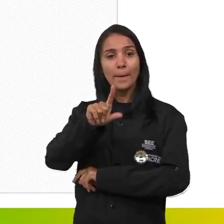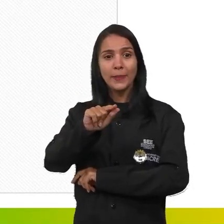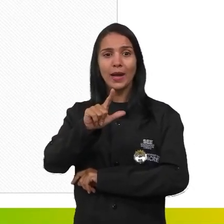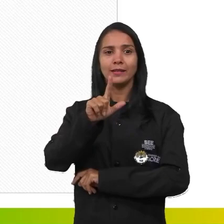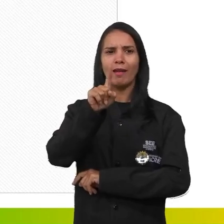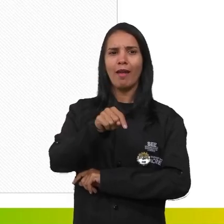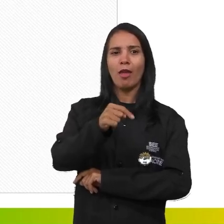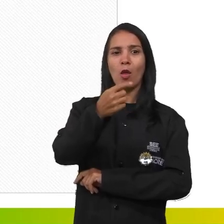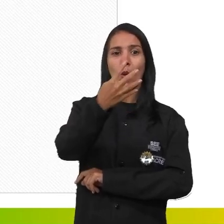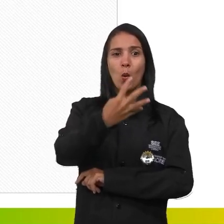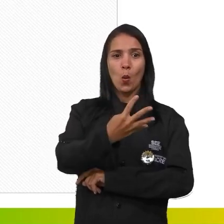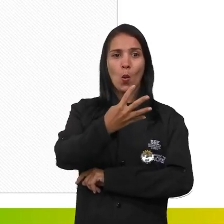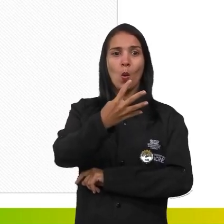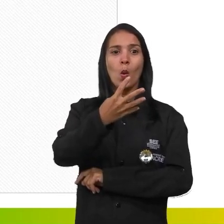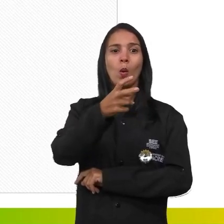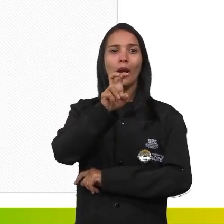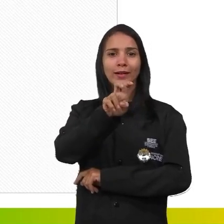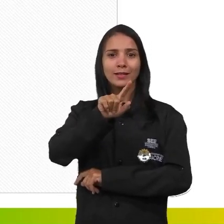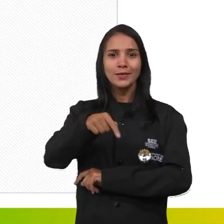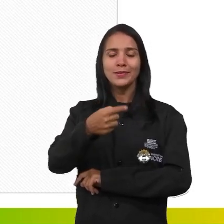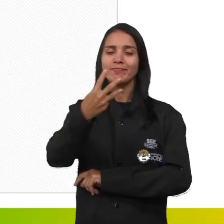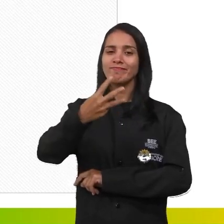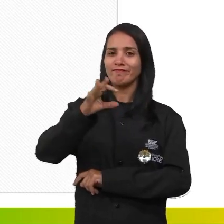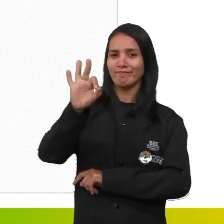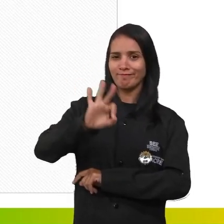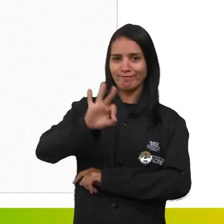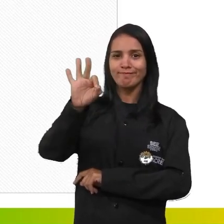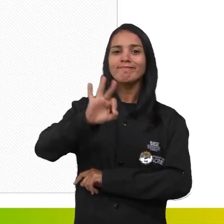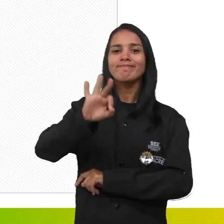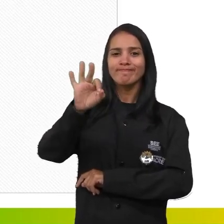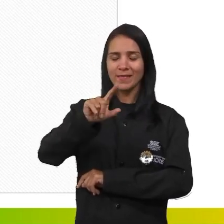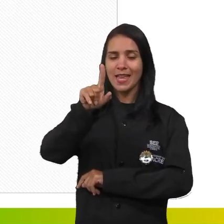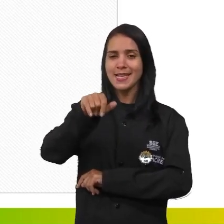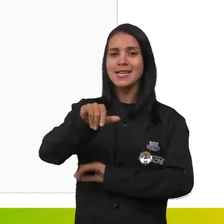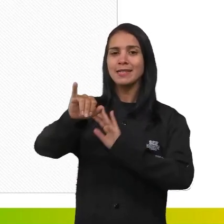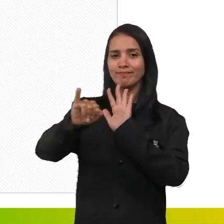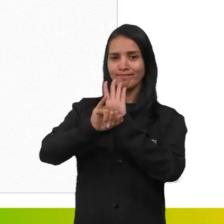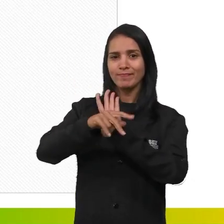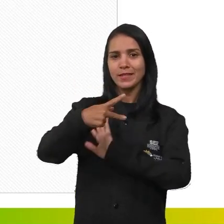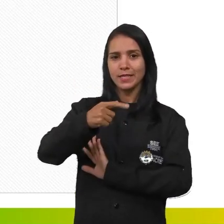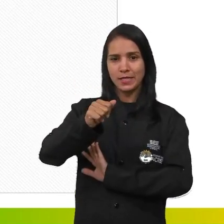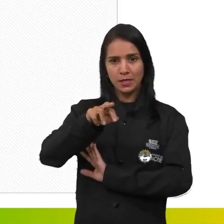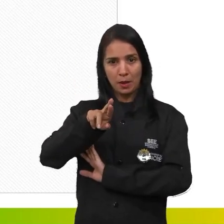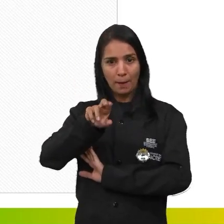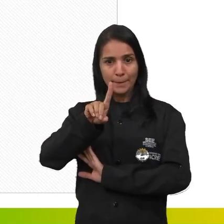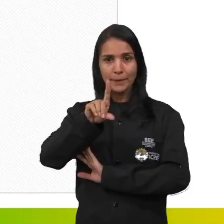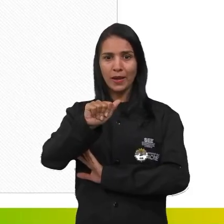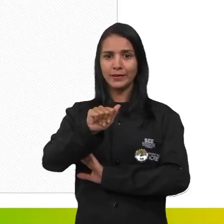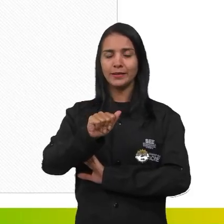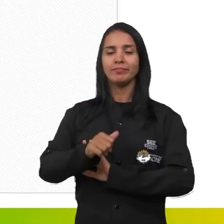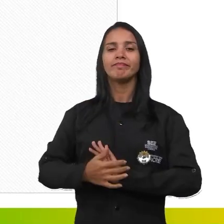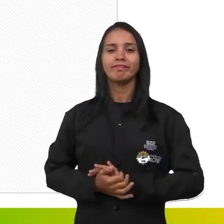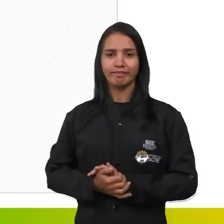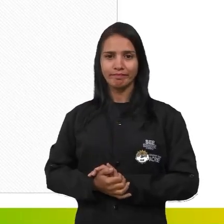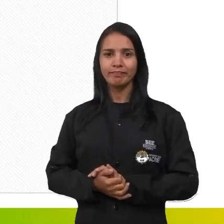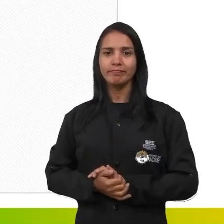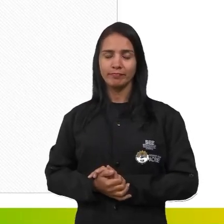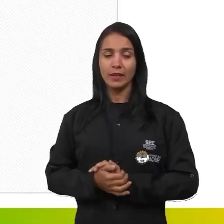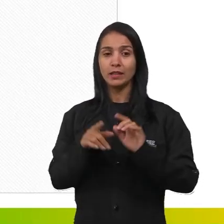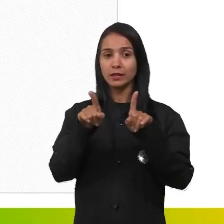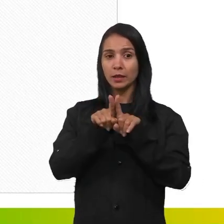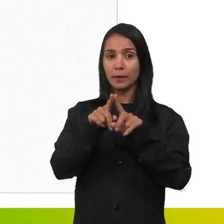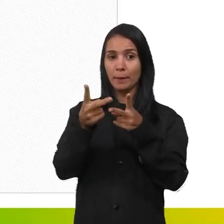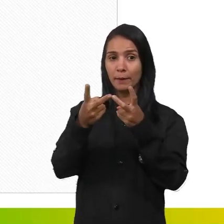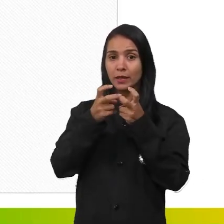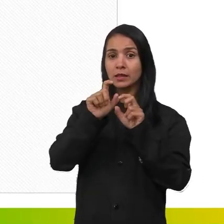45,3% da população corresponde aí à população brasileira. Como eu disse, a gente vai observar que é quase